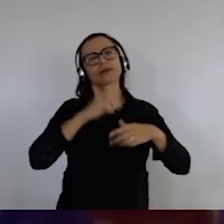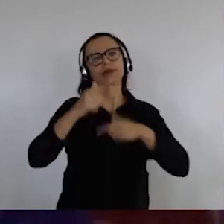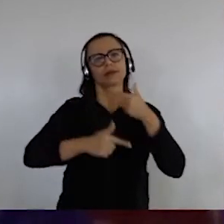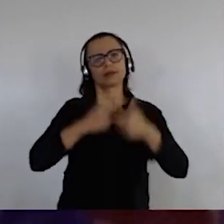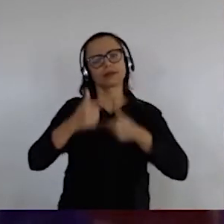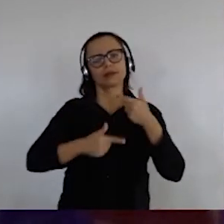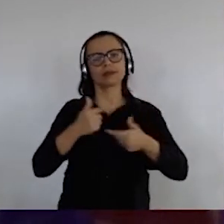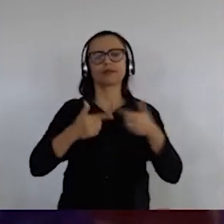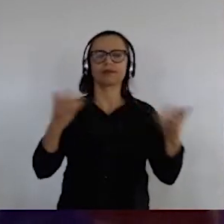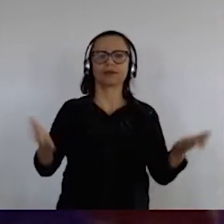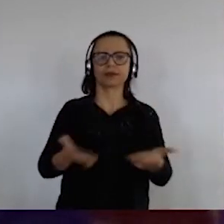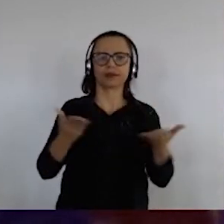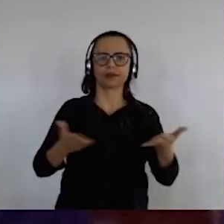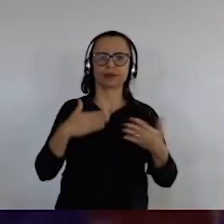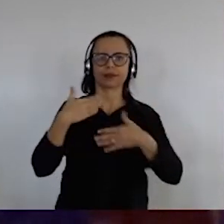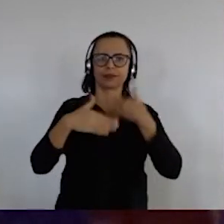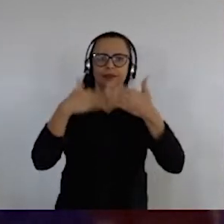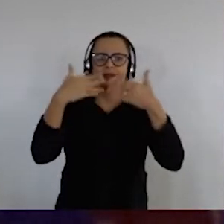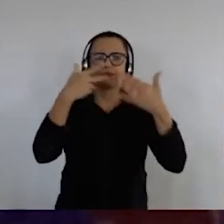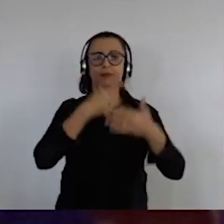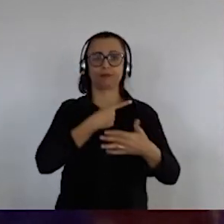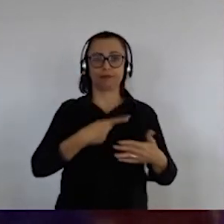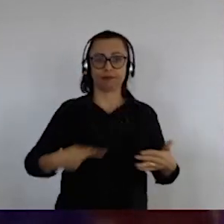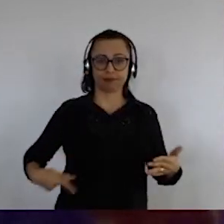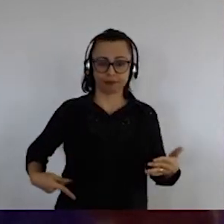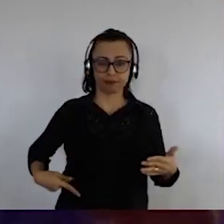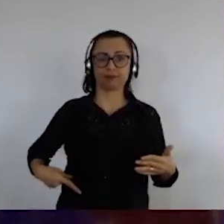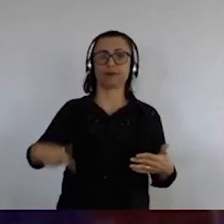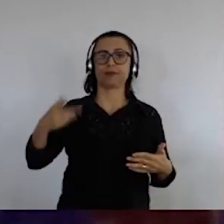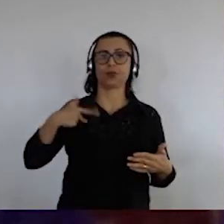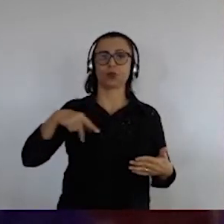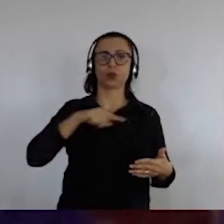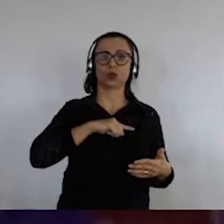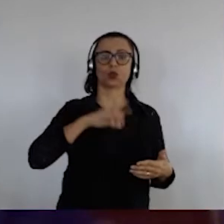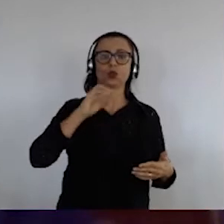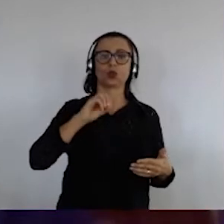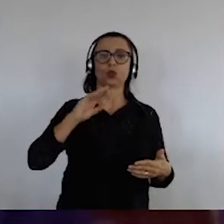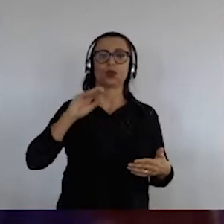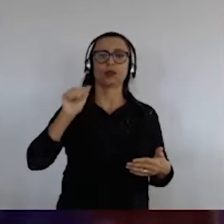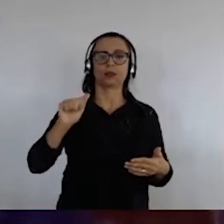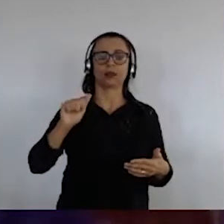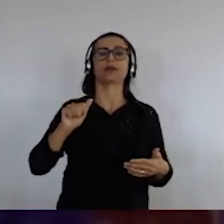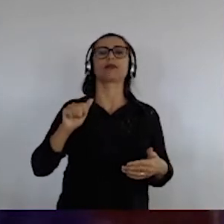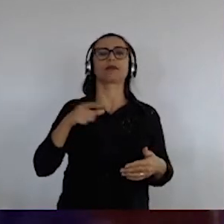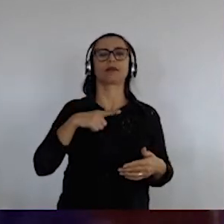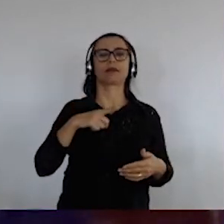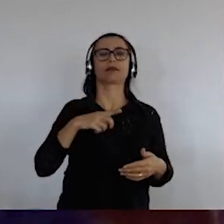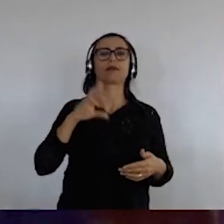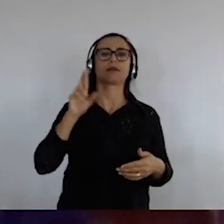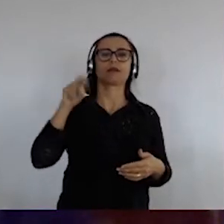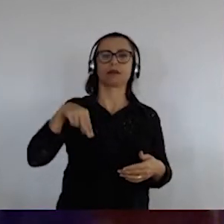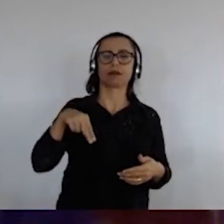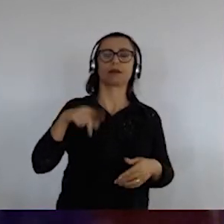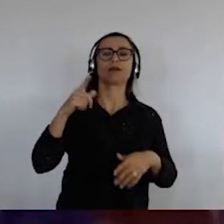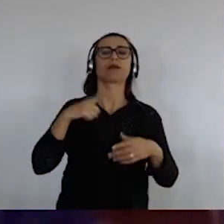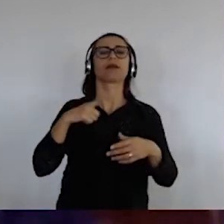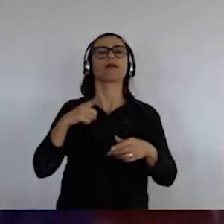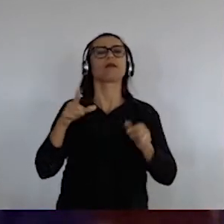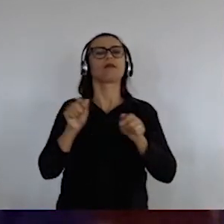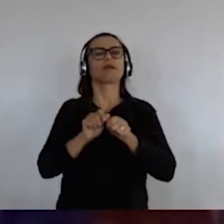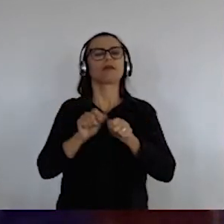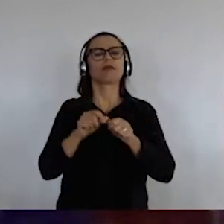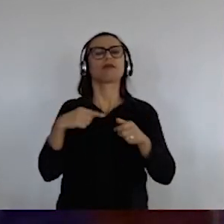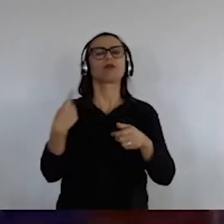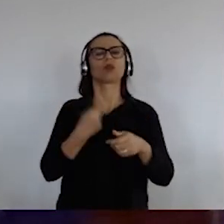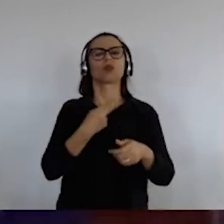tem sido desenvolvido na presidência da nossa OAB do Rio Grande do Norte e a colaboração também que o Aldo tem dado no